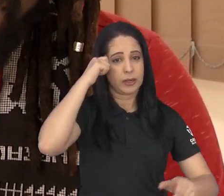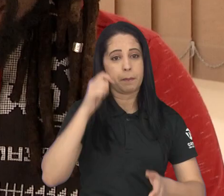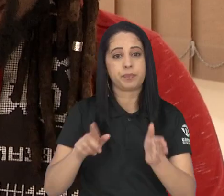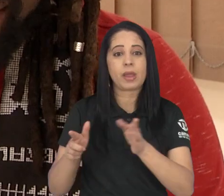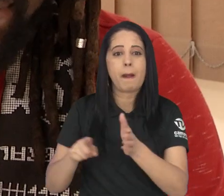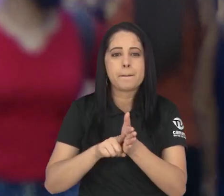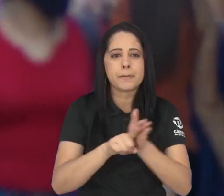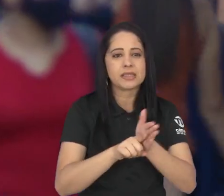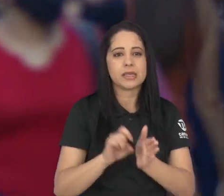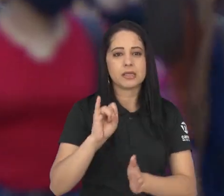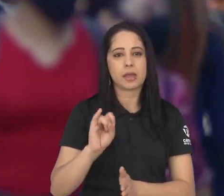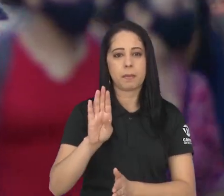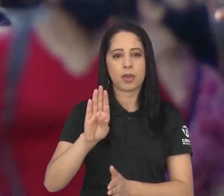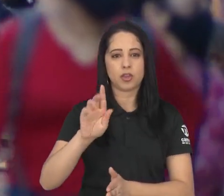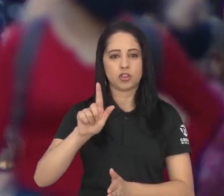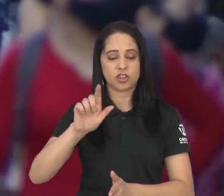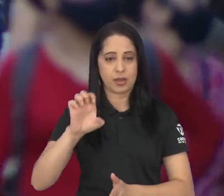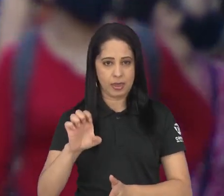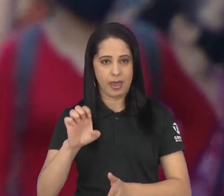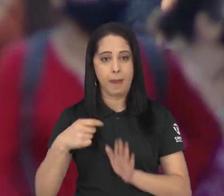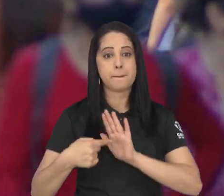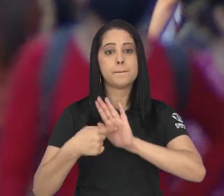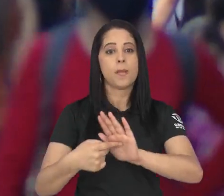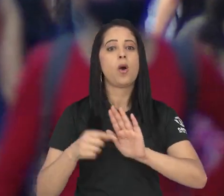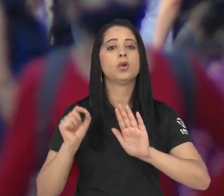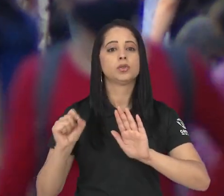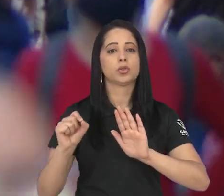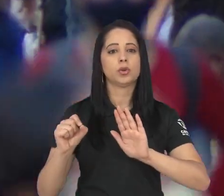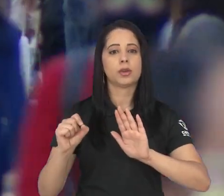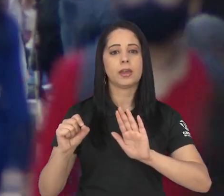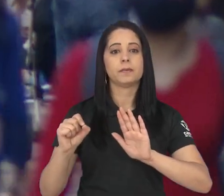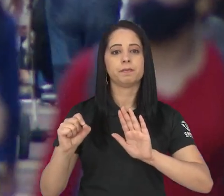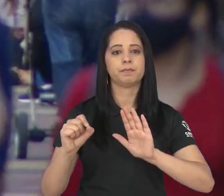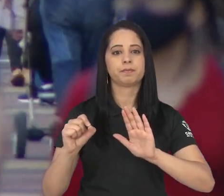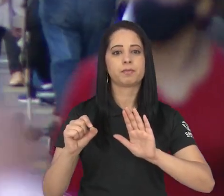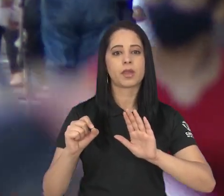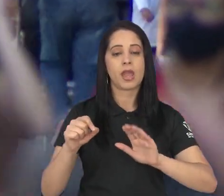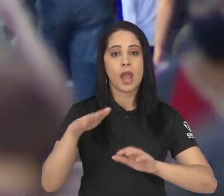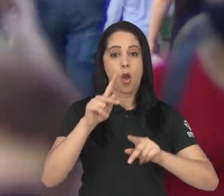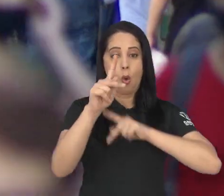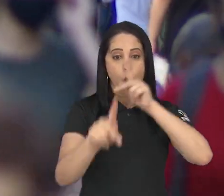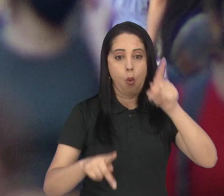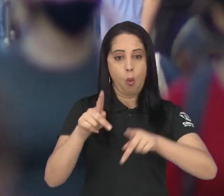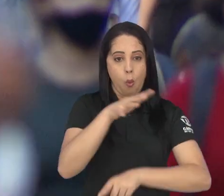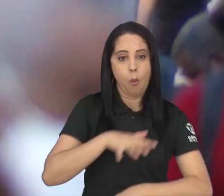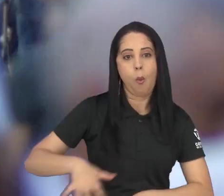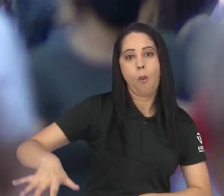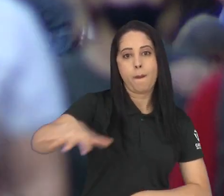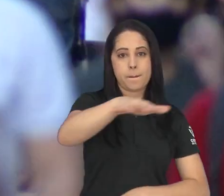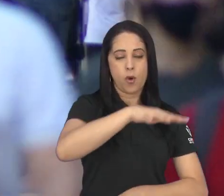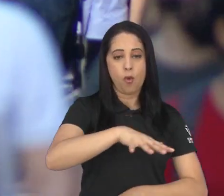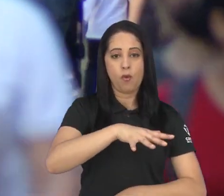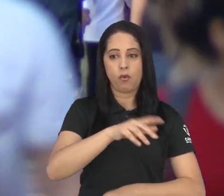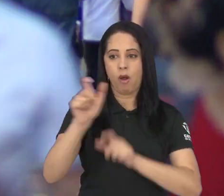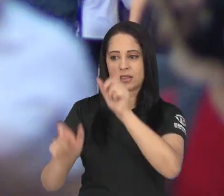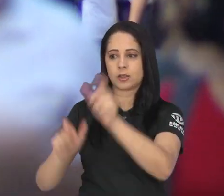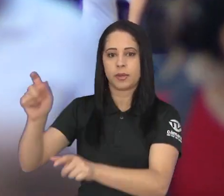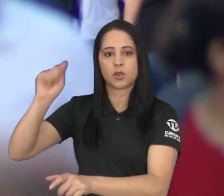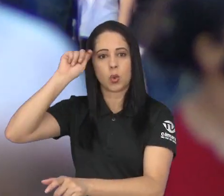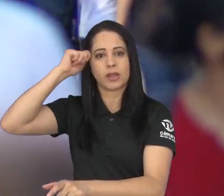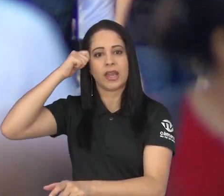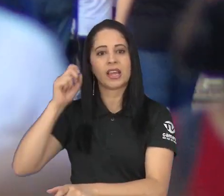pardos no Brasil uma pesquisa recente do IBGE mostra que apesar de representarem a maior parte da população